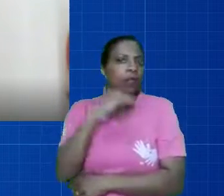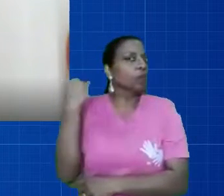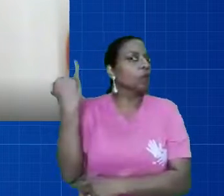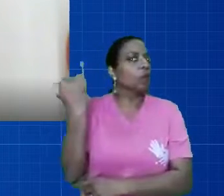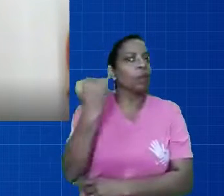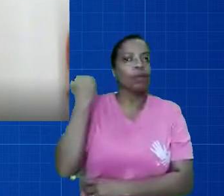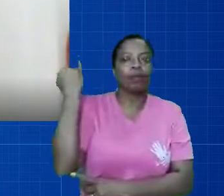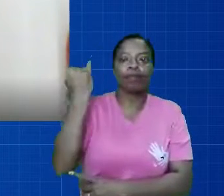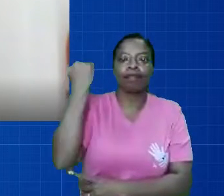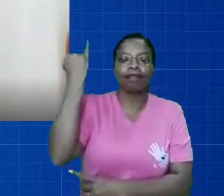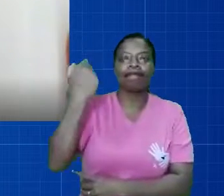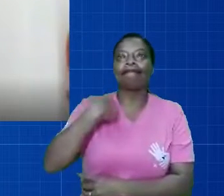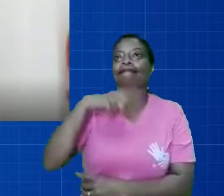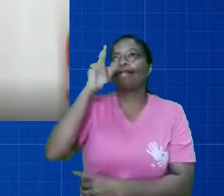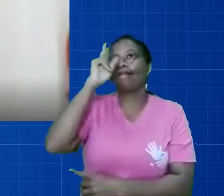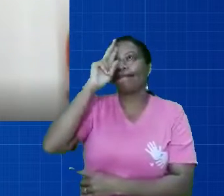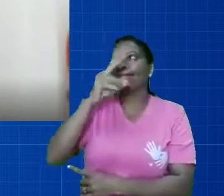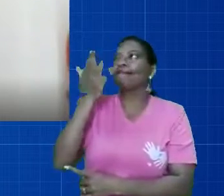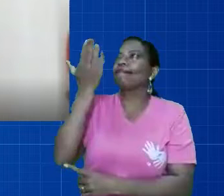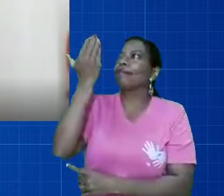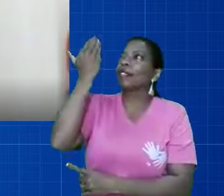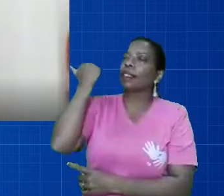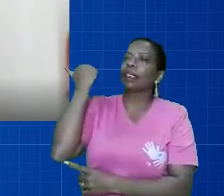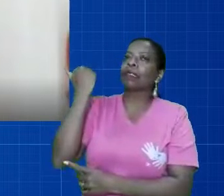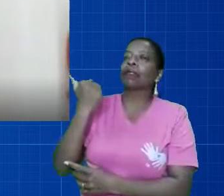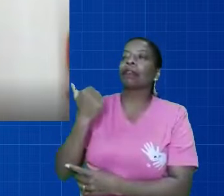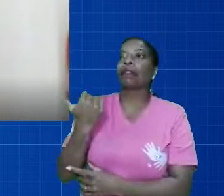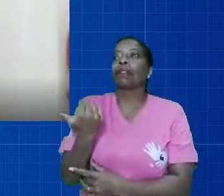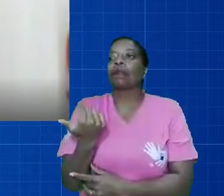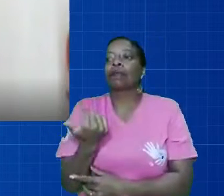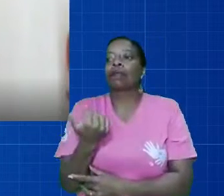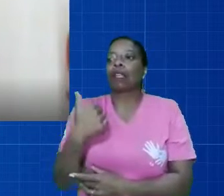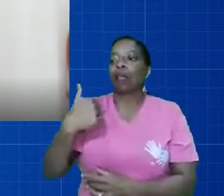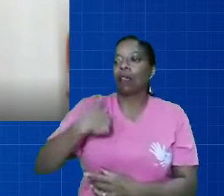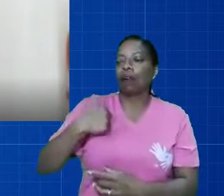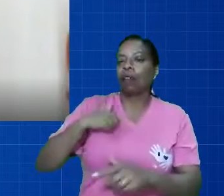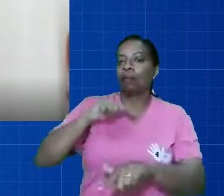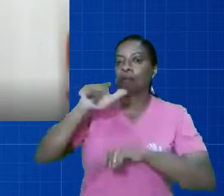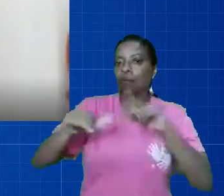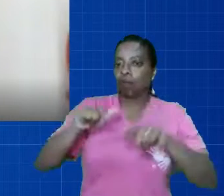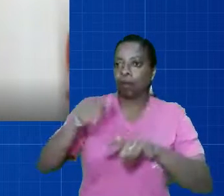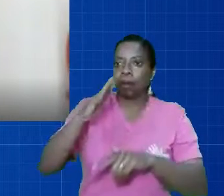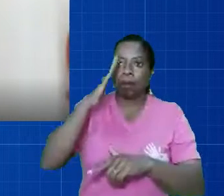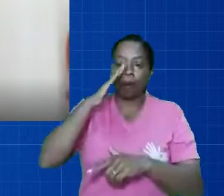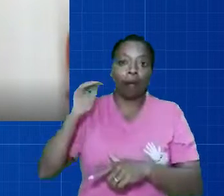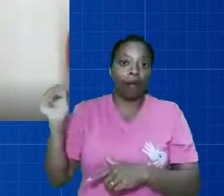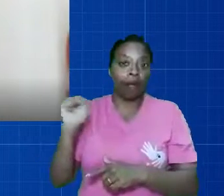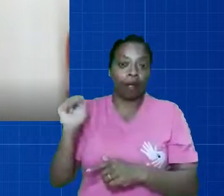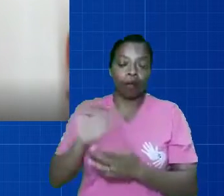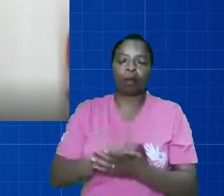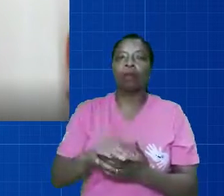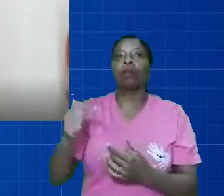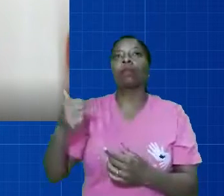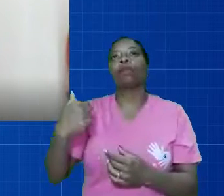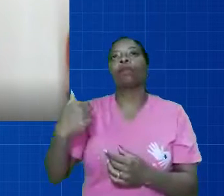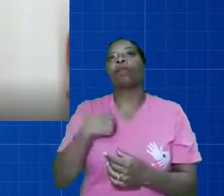tinha iniciado as discussões, quando eu estava, aliás, em Araucária, as discussões de ampliação da idade escolar,